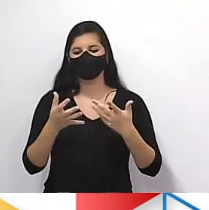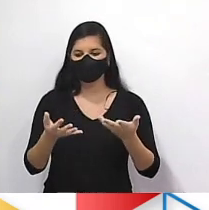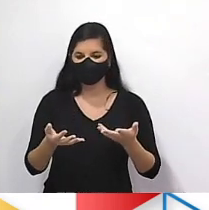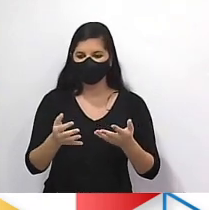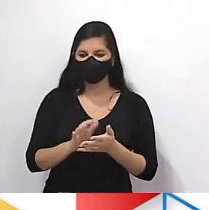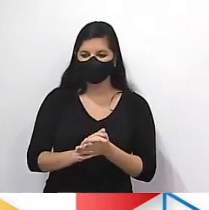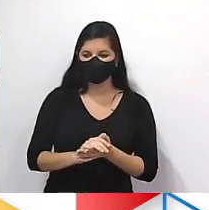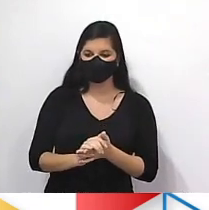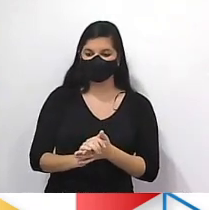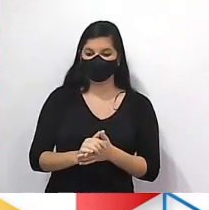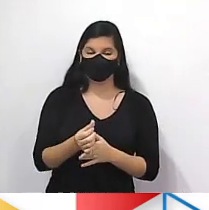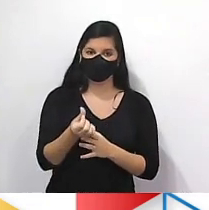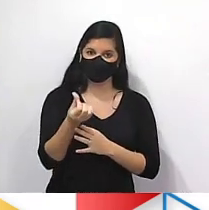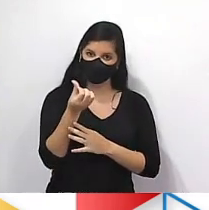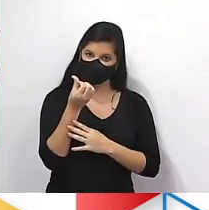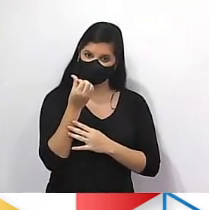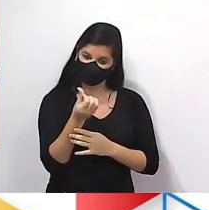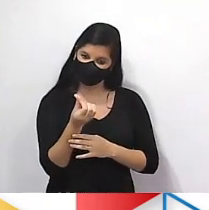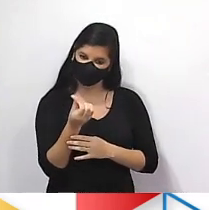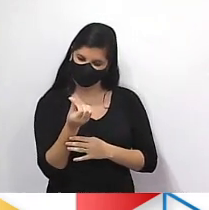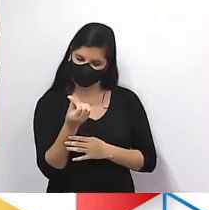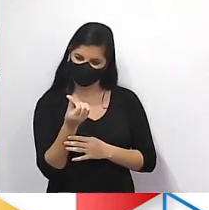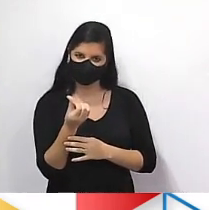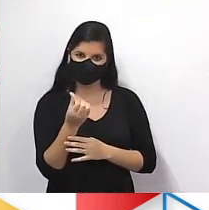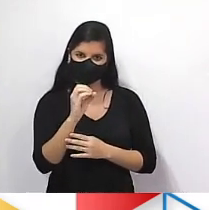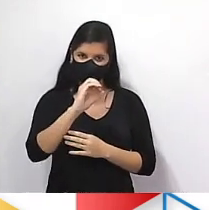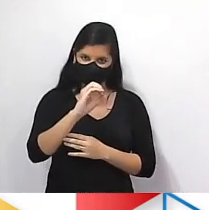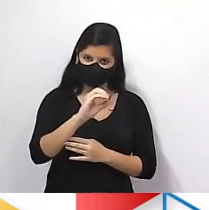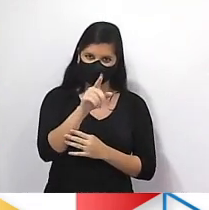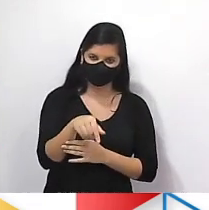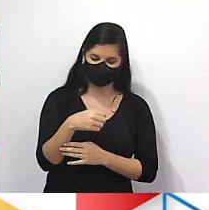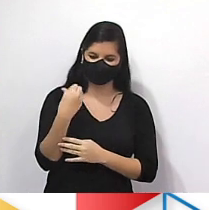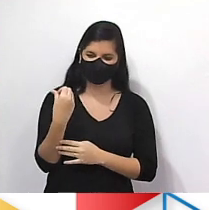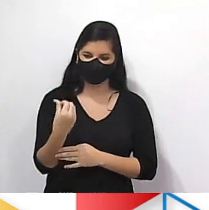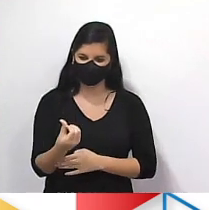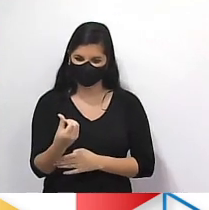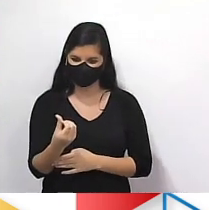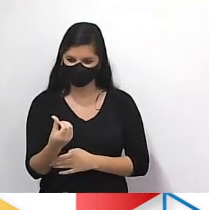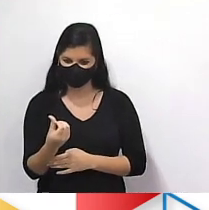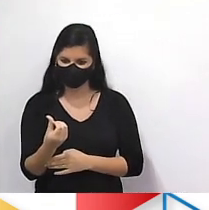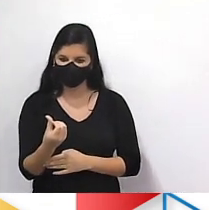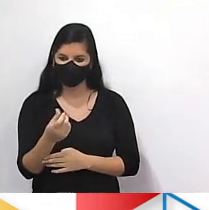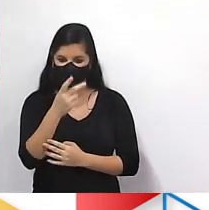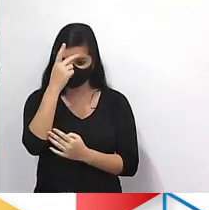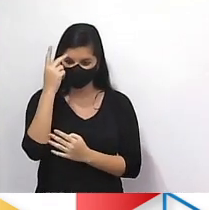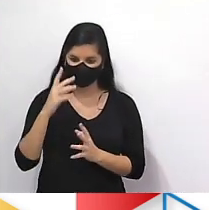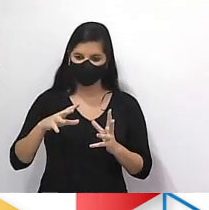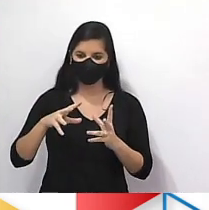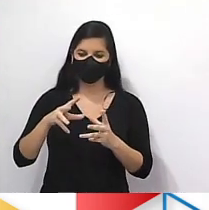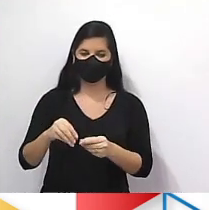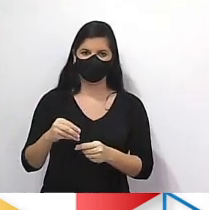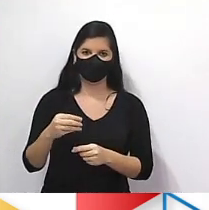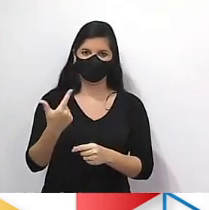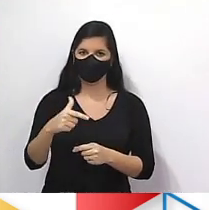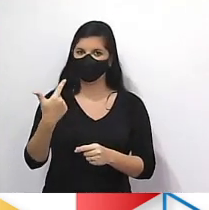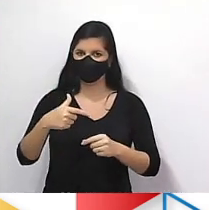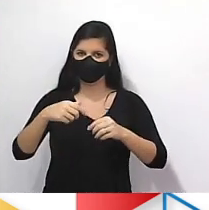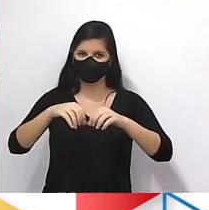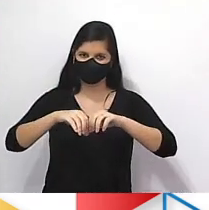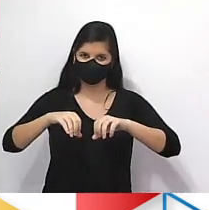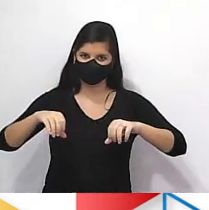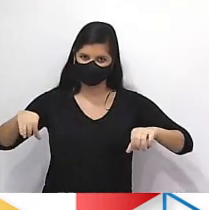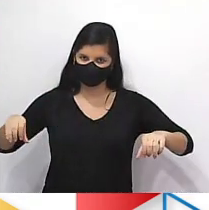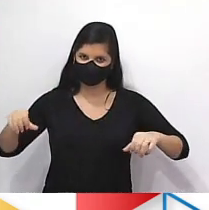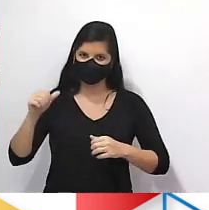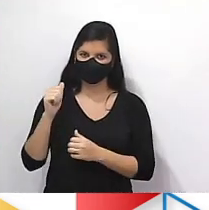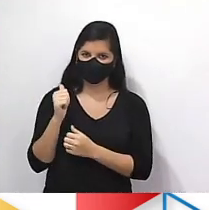6 décimos dessas, na verdade, né, 4 décimos dessas pessoas no mundo não tem saneamento básico. Então,